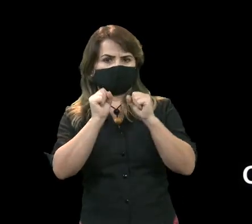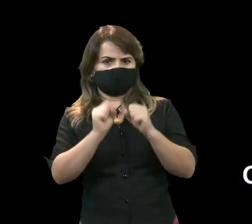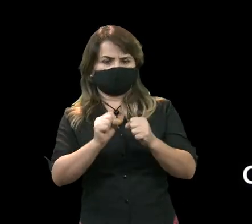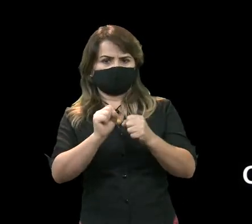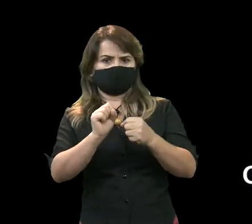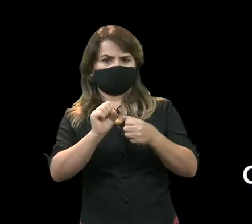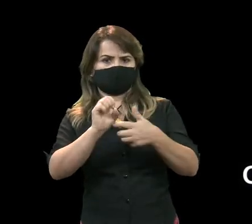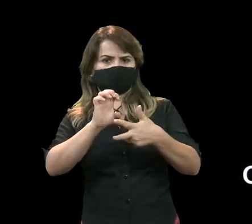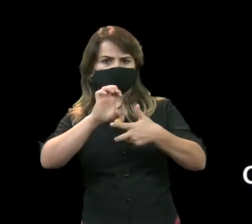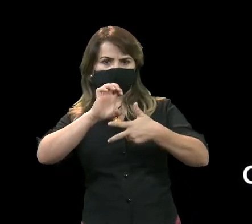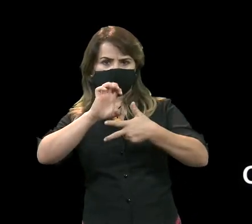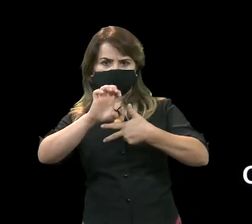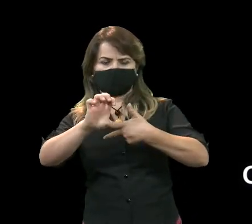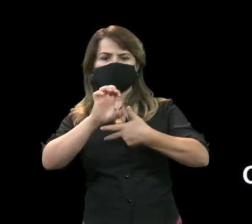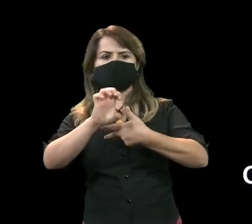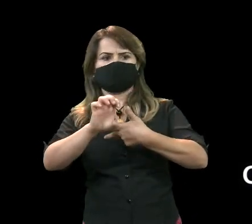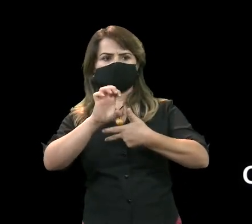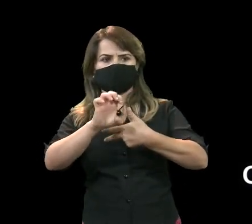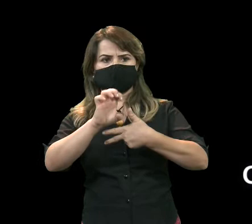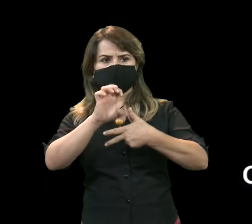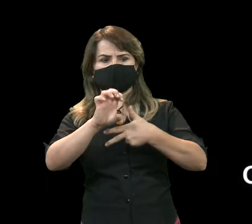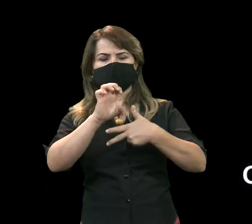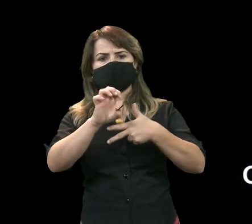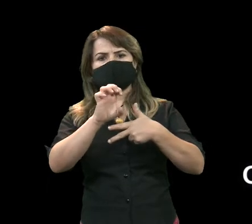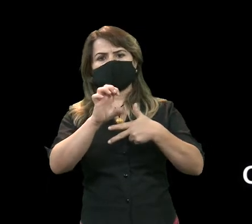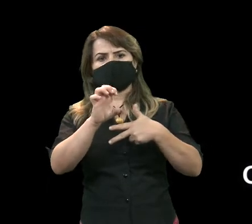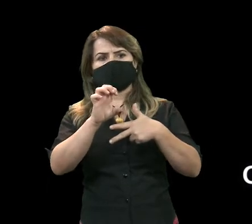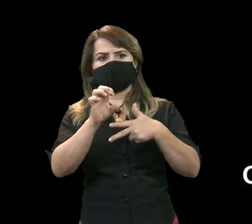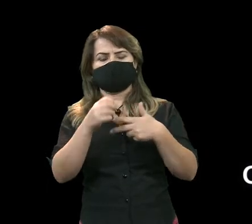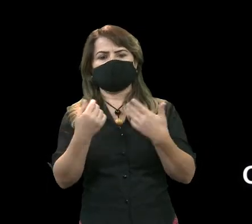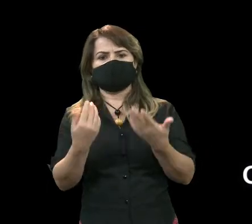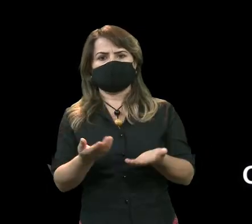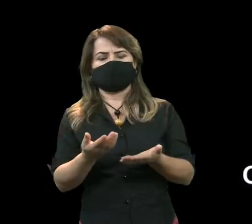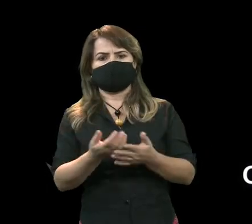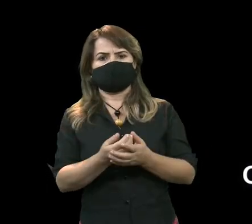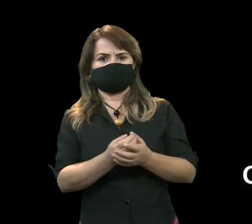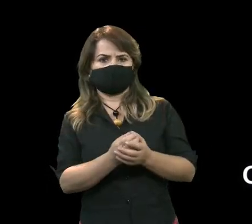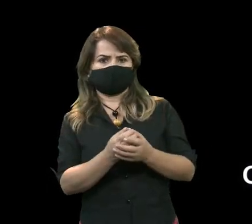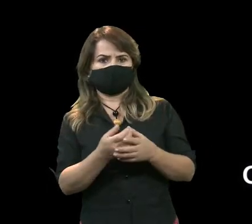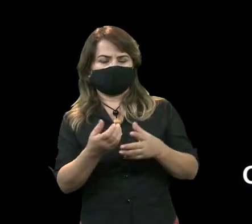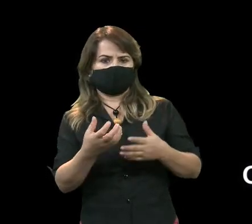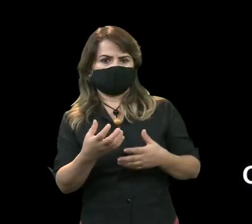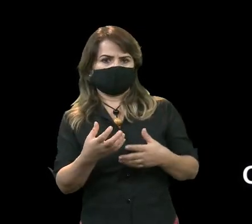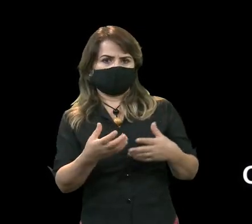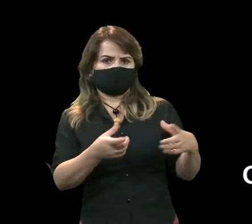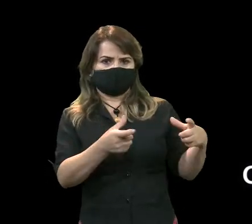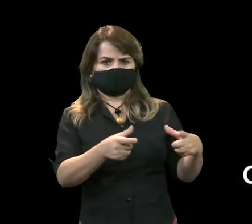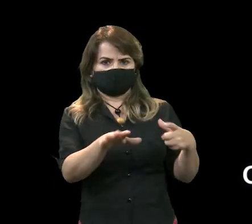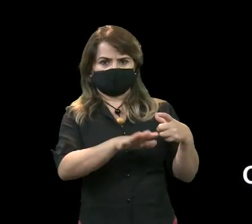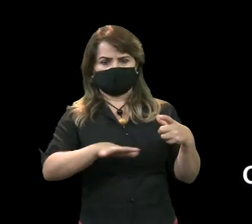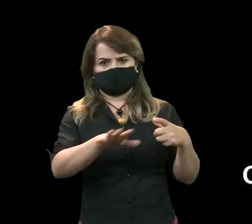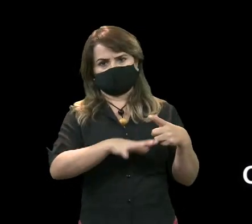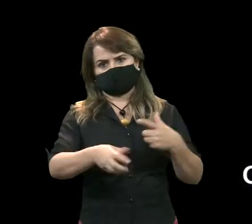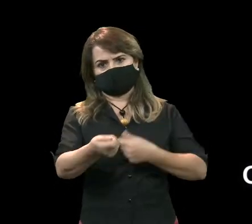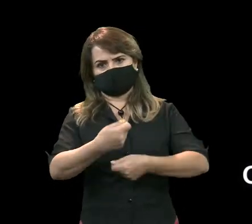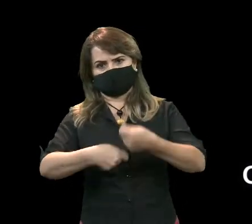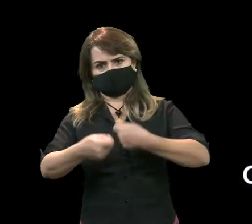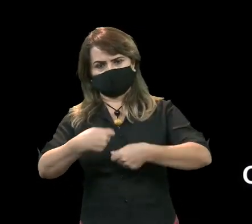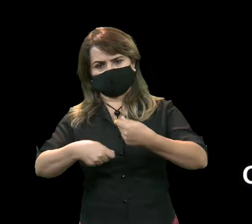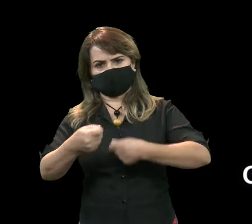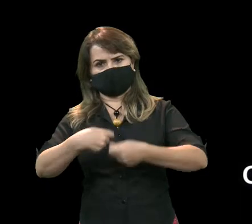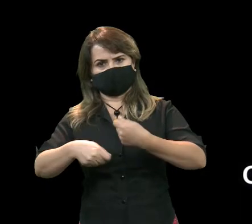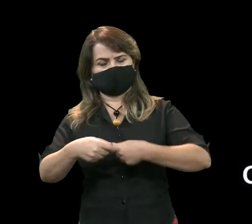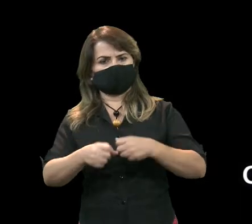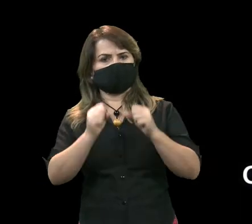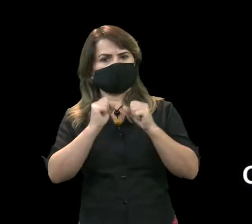intenções situações percebidas na dinâmica administrativa do Poder Executivo. Nós